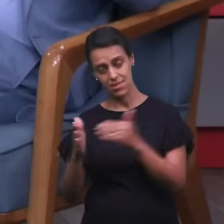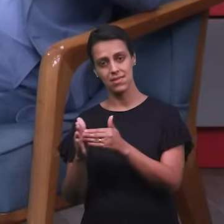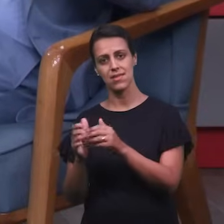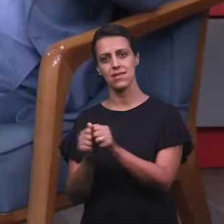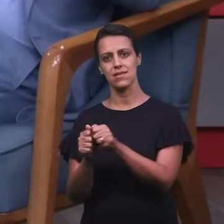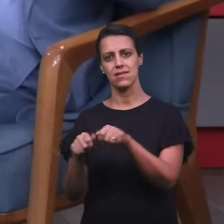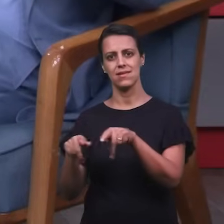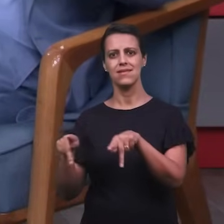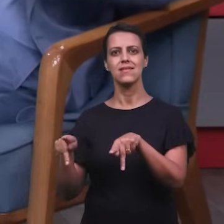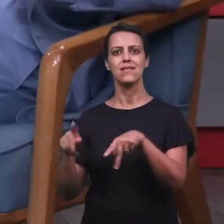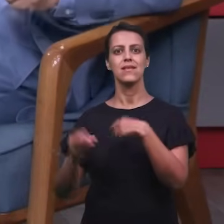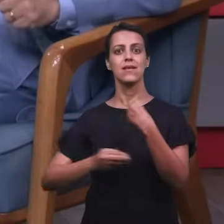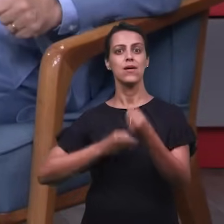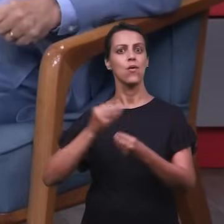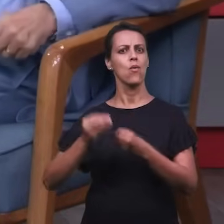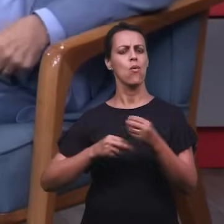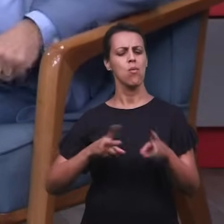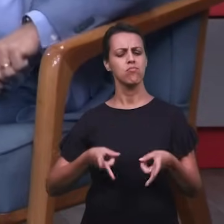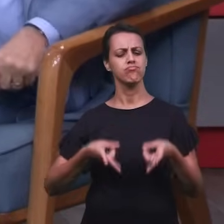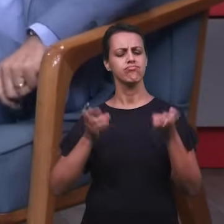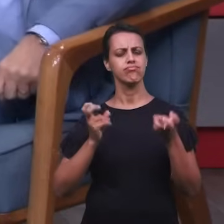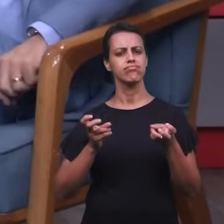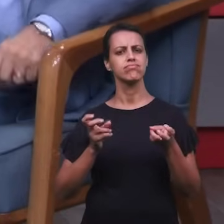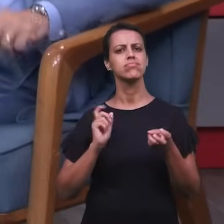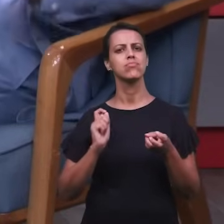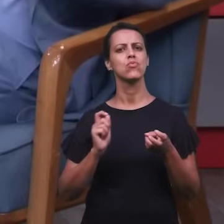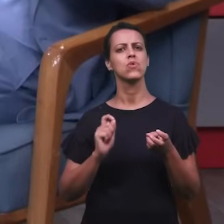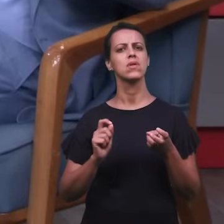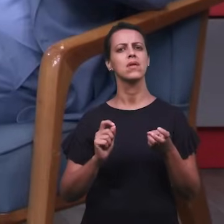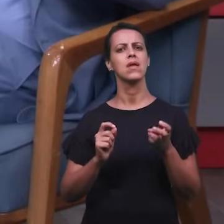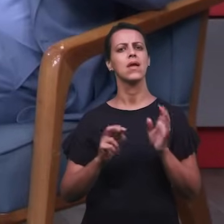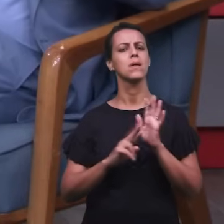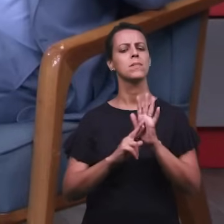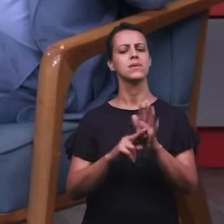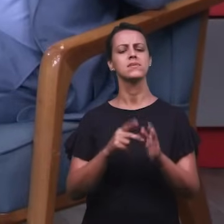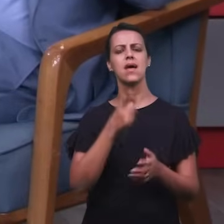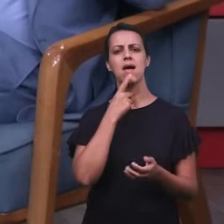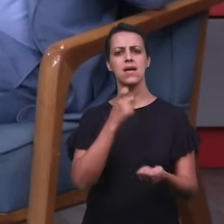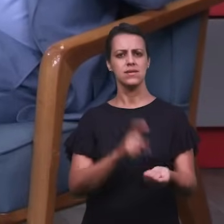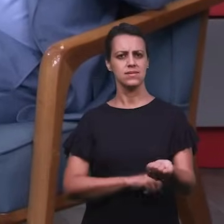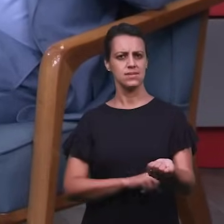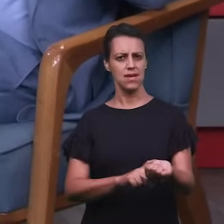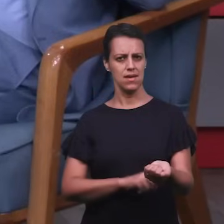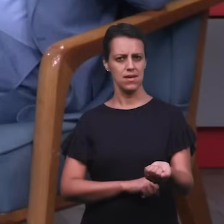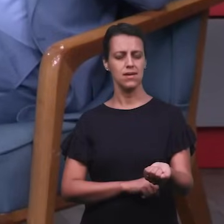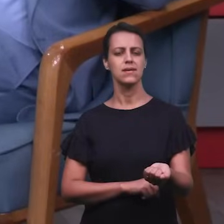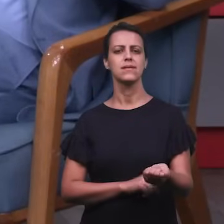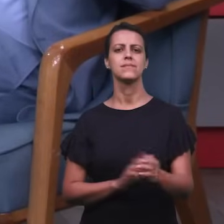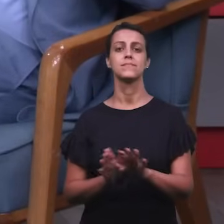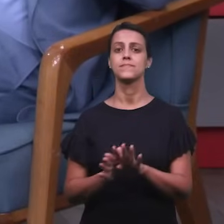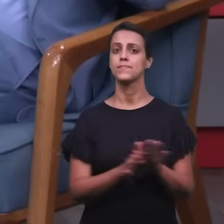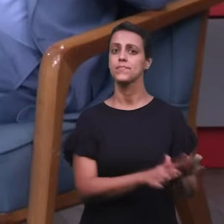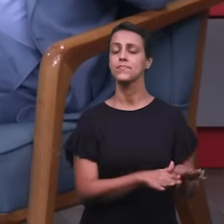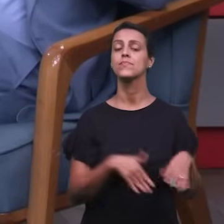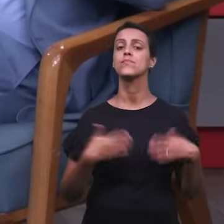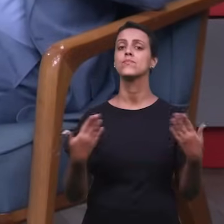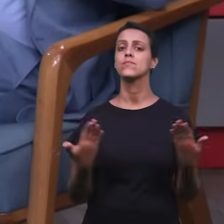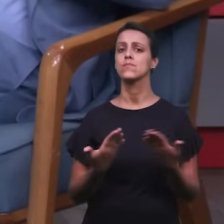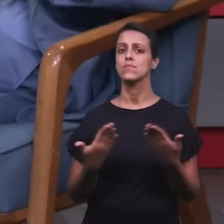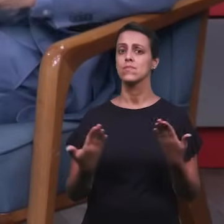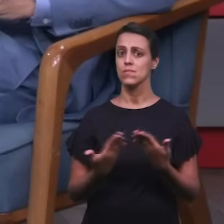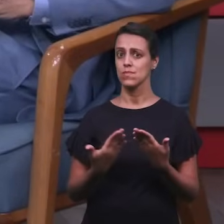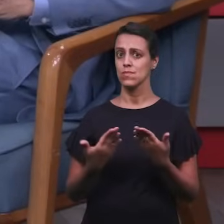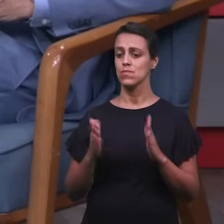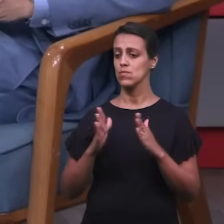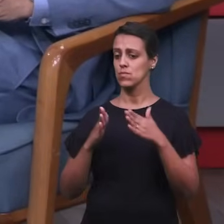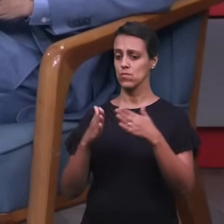A presença, a figura intensa ali sobre o sangue. Hoje nós vamos abordar, no ministério do Senhor